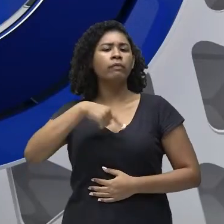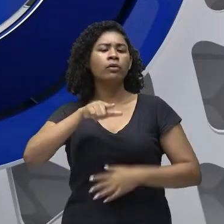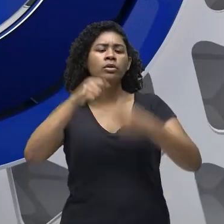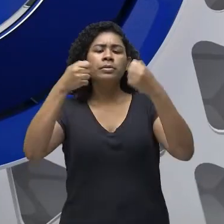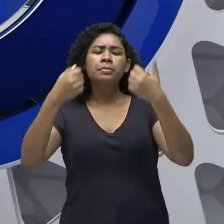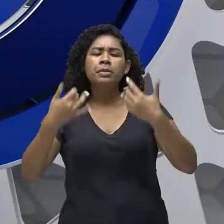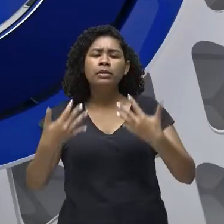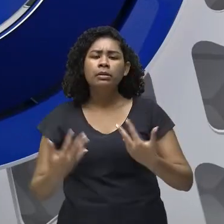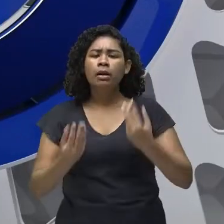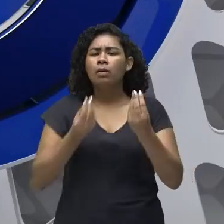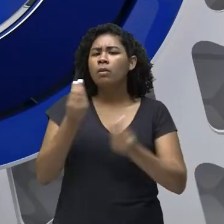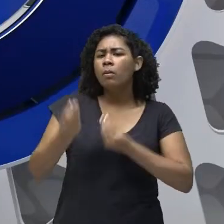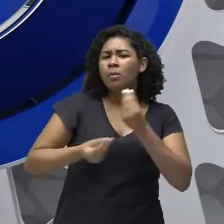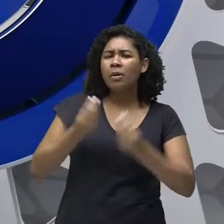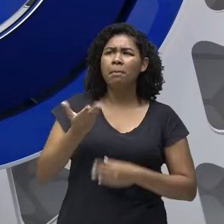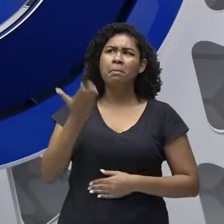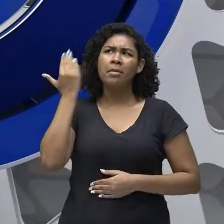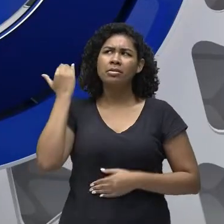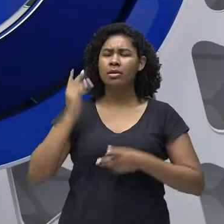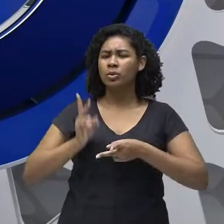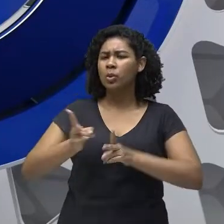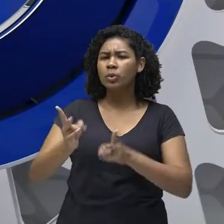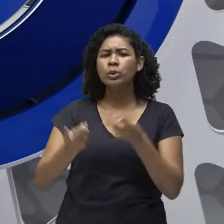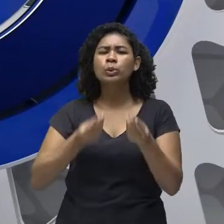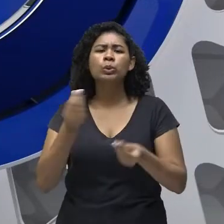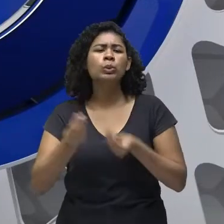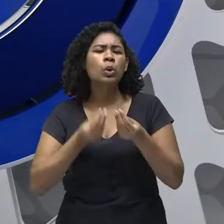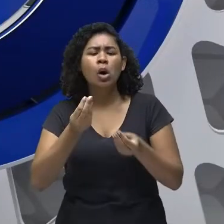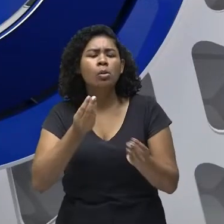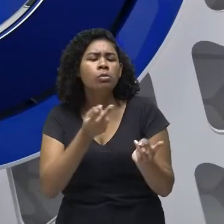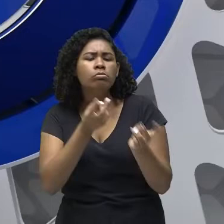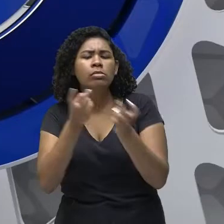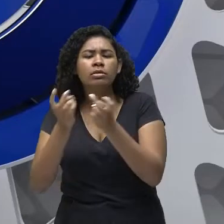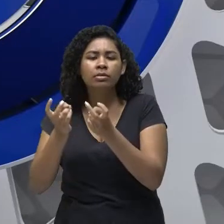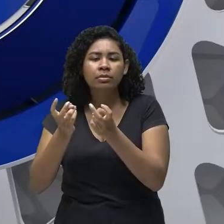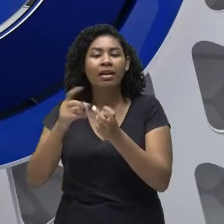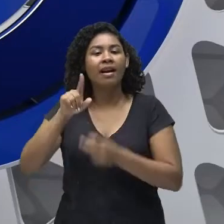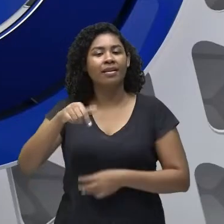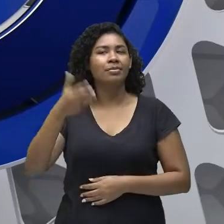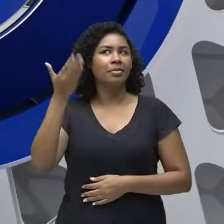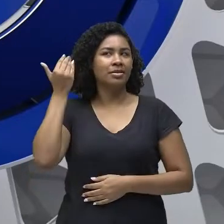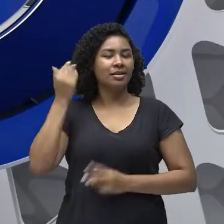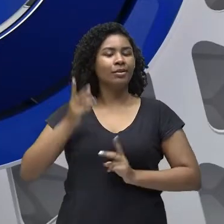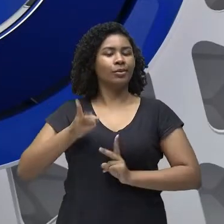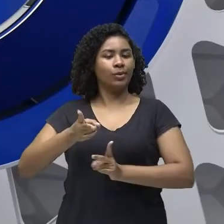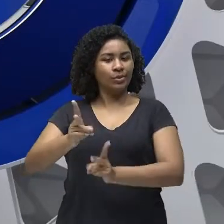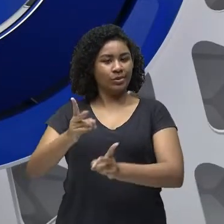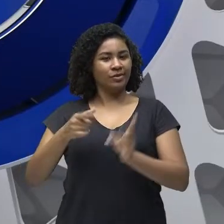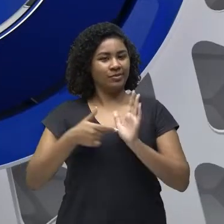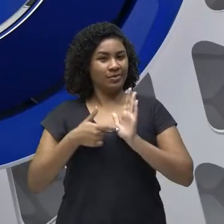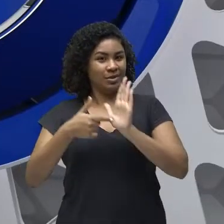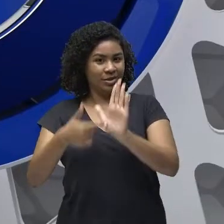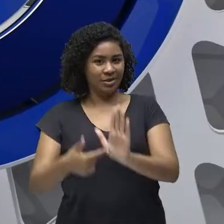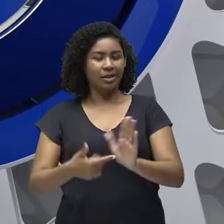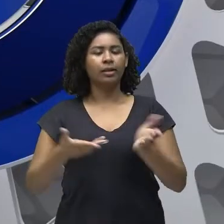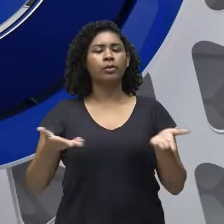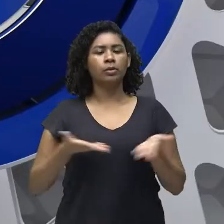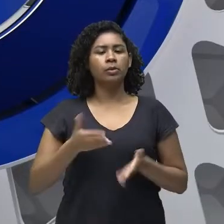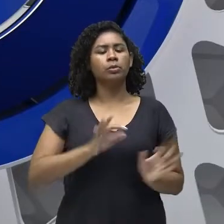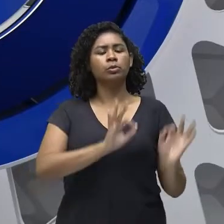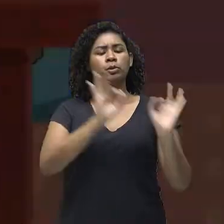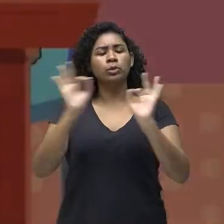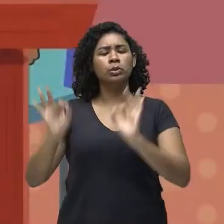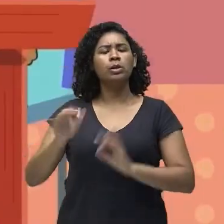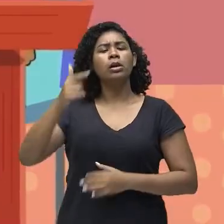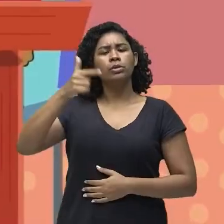tal de past continuous que eu acabei de comentar para vocês, que é o passado contínuo. Então vamos ver com calma, vamos dar uma olhada